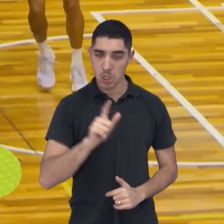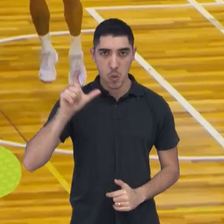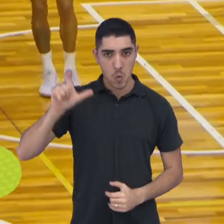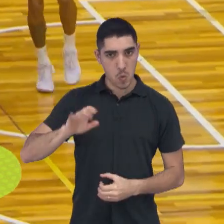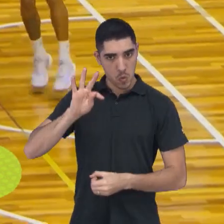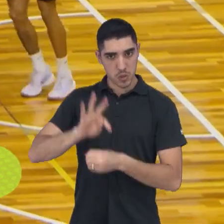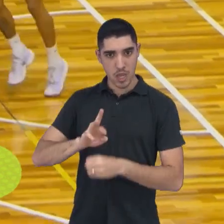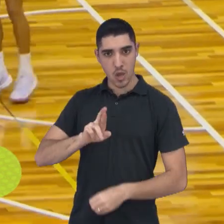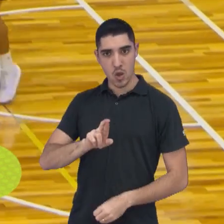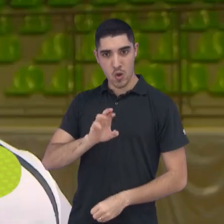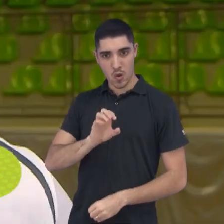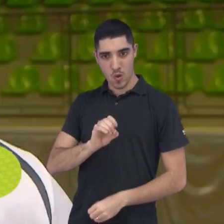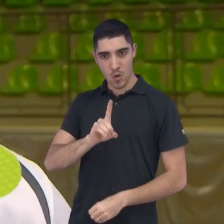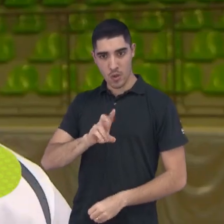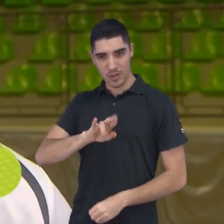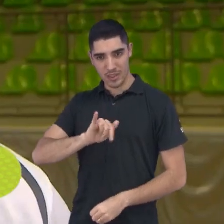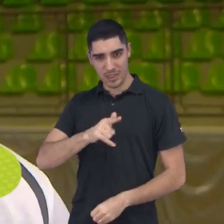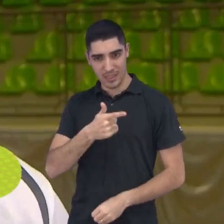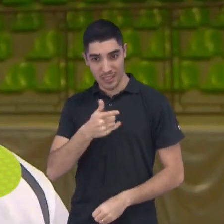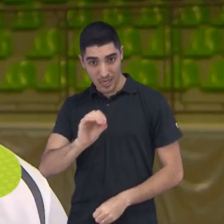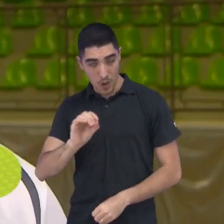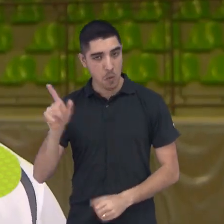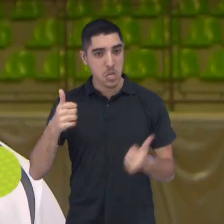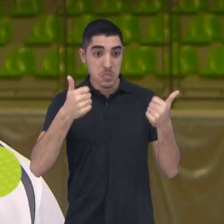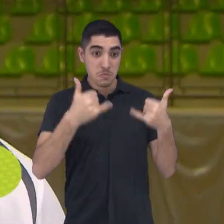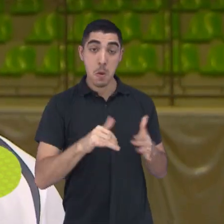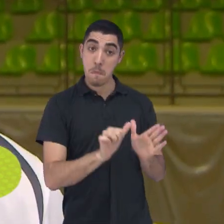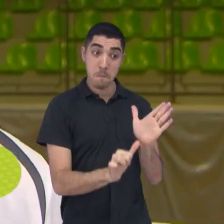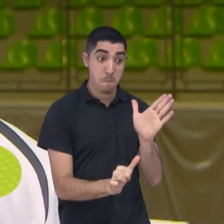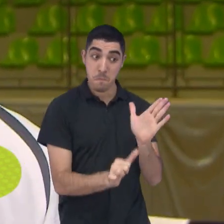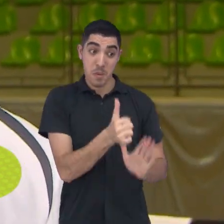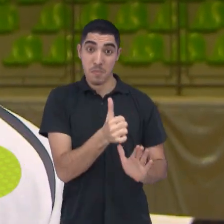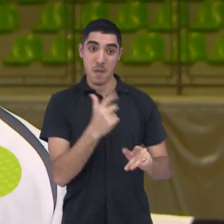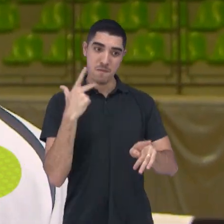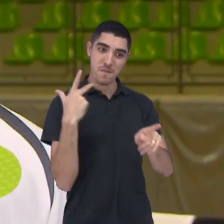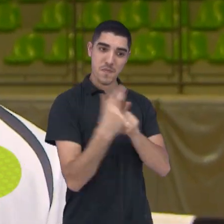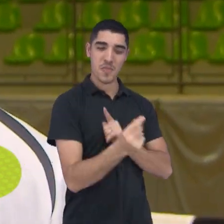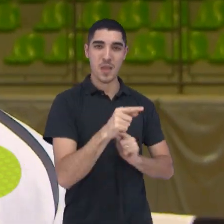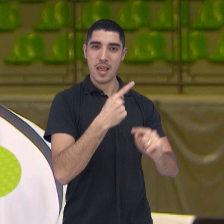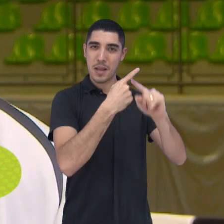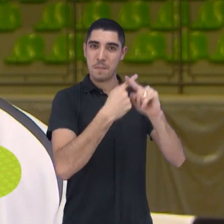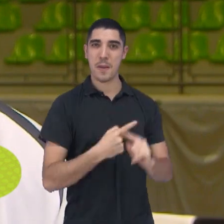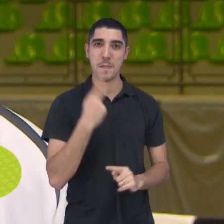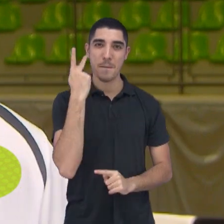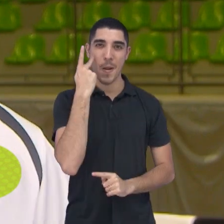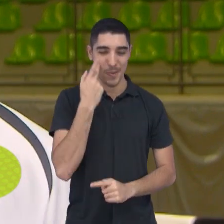Rodrigão exaltou o resultado. A primeira vitória do Praia Grande em campeonatos